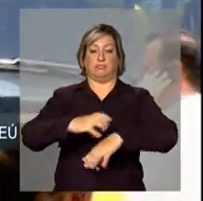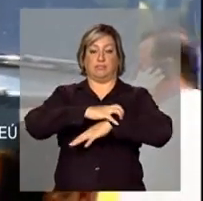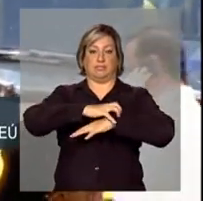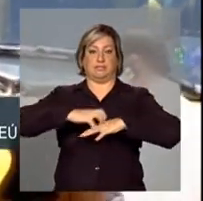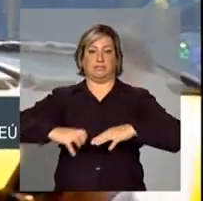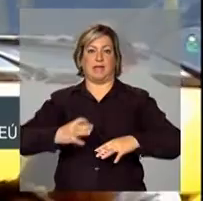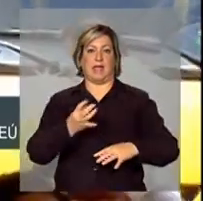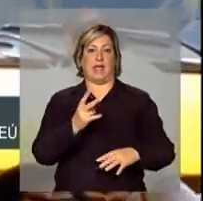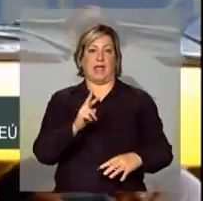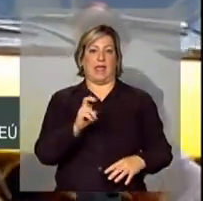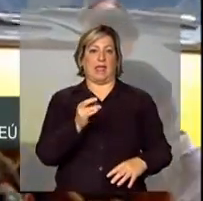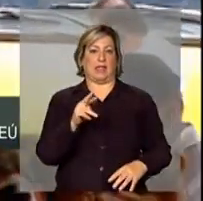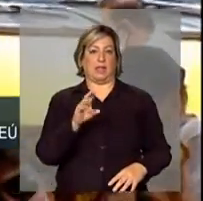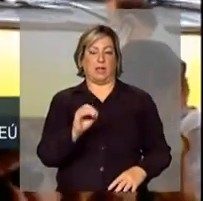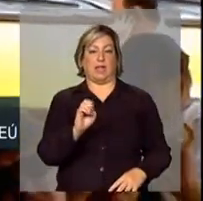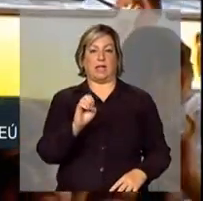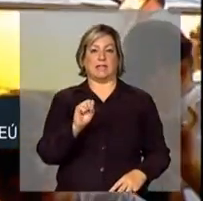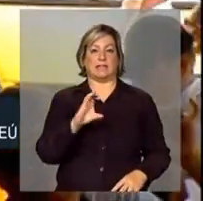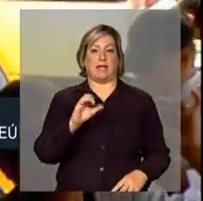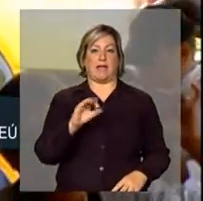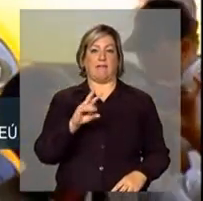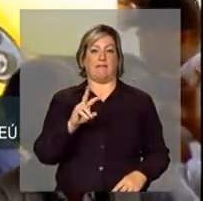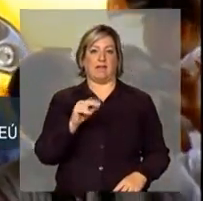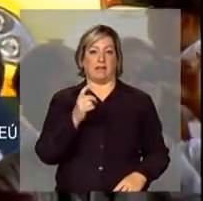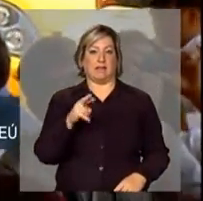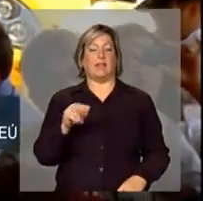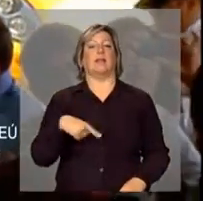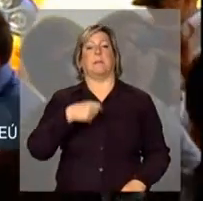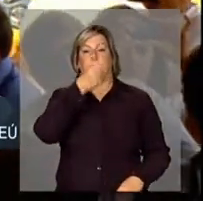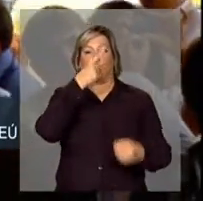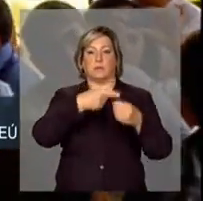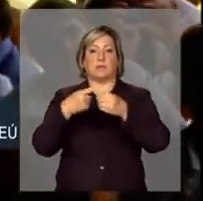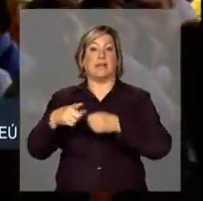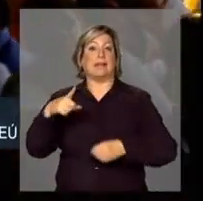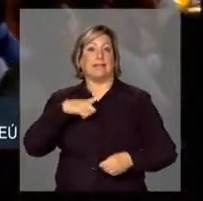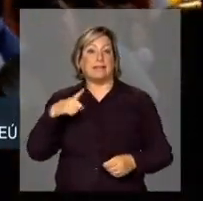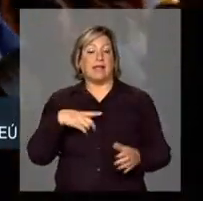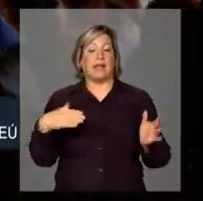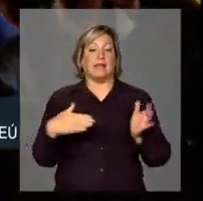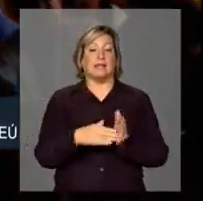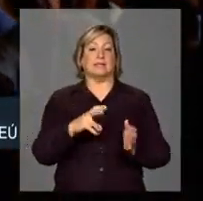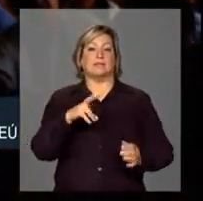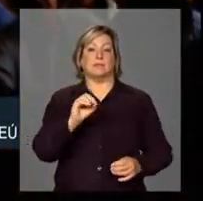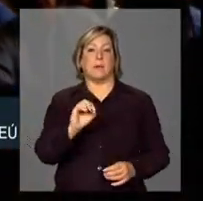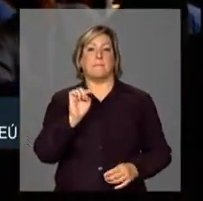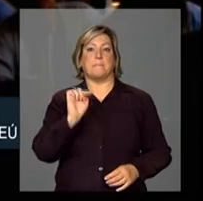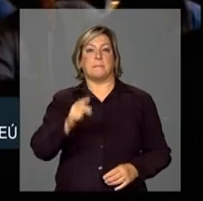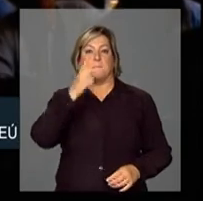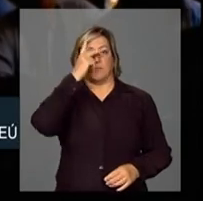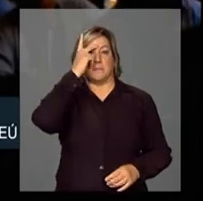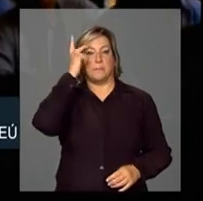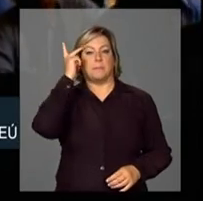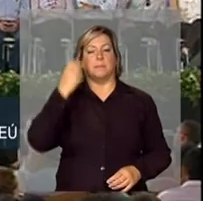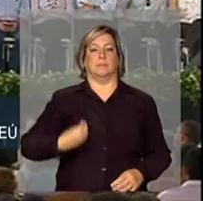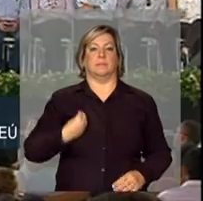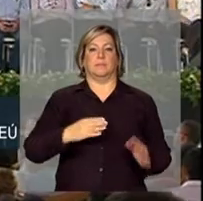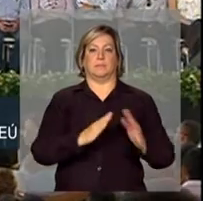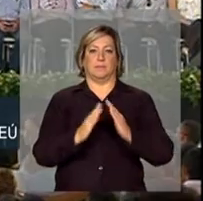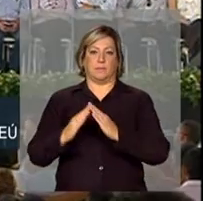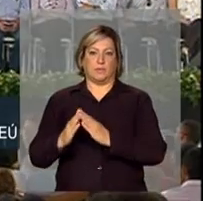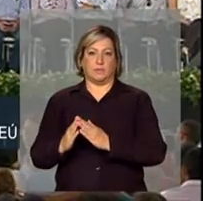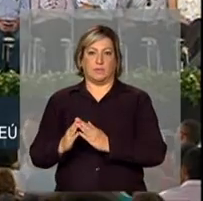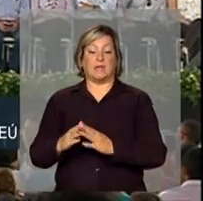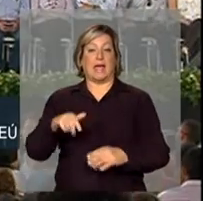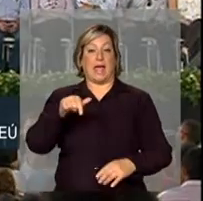retroescavadeiras para municípios que tenham até 50 mil habitantes. Aqui em Pernambuco,